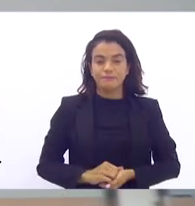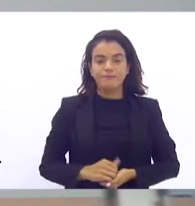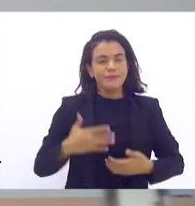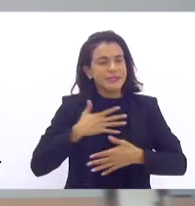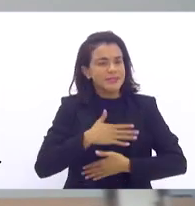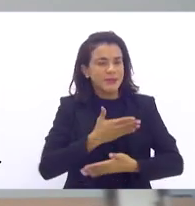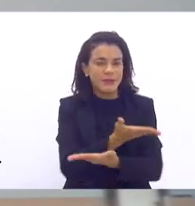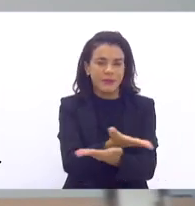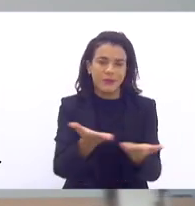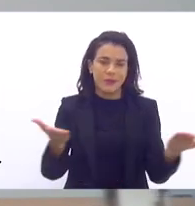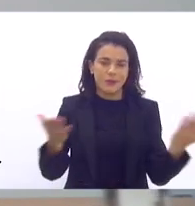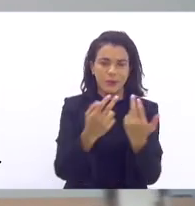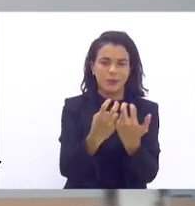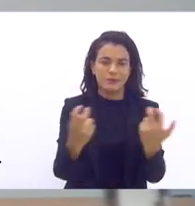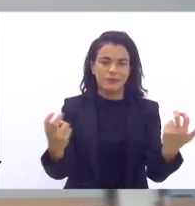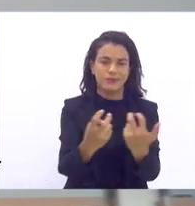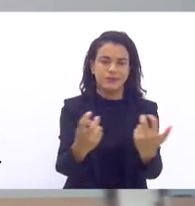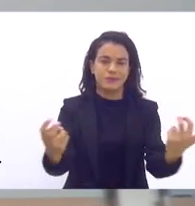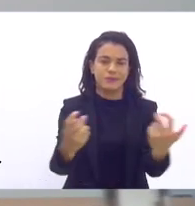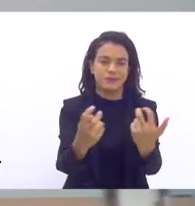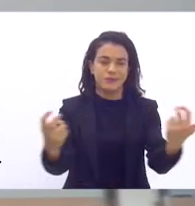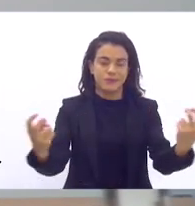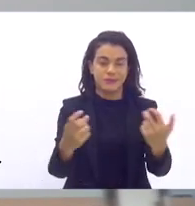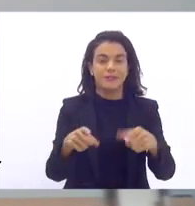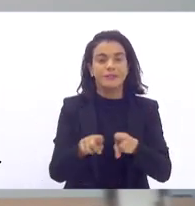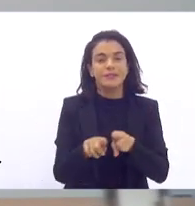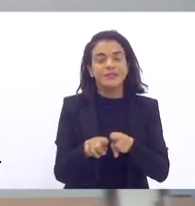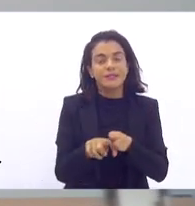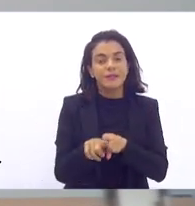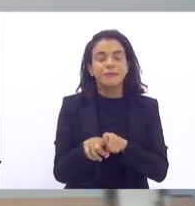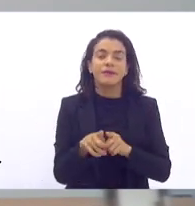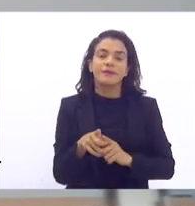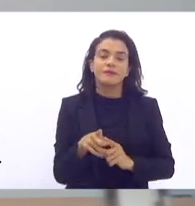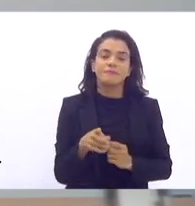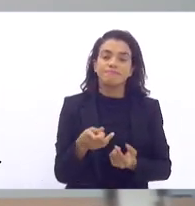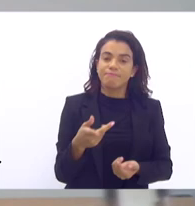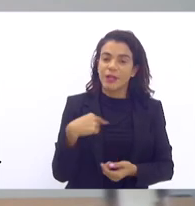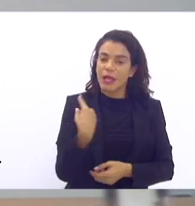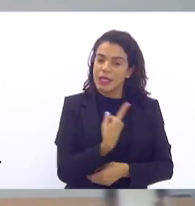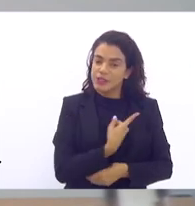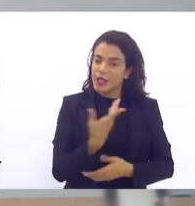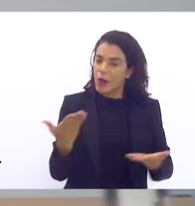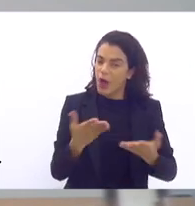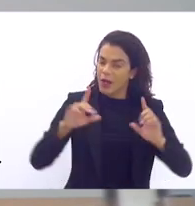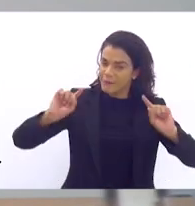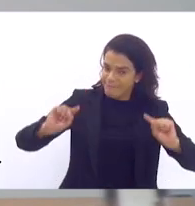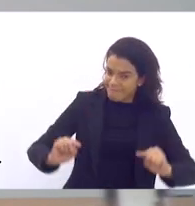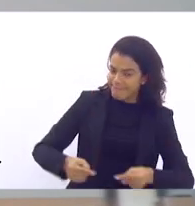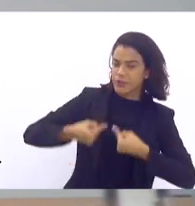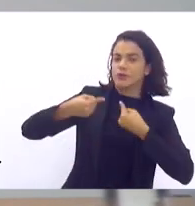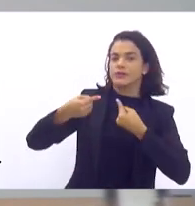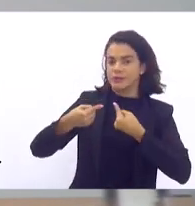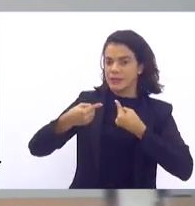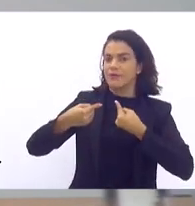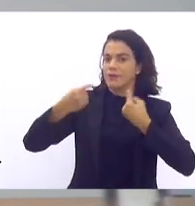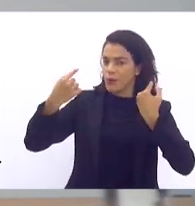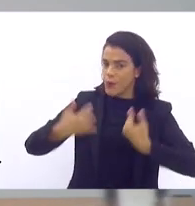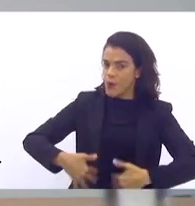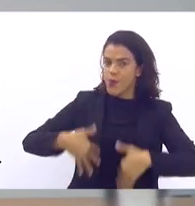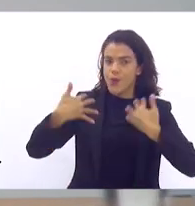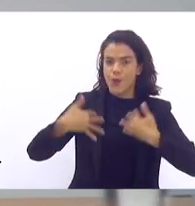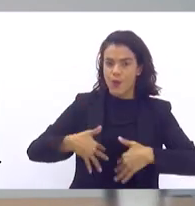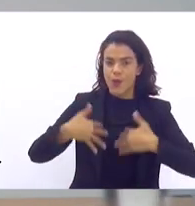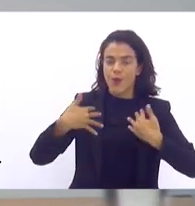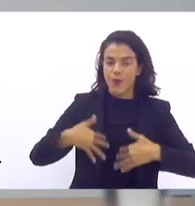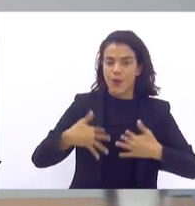saudar todos os presentes aqui e dizer que a gente passa por um desafio realmente enorme